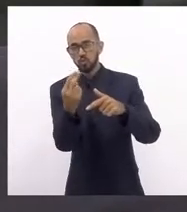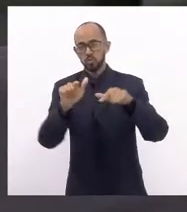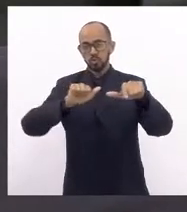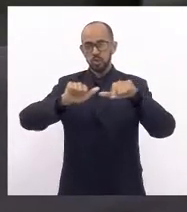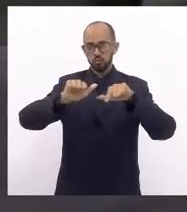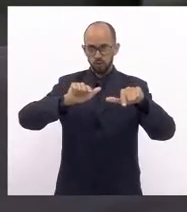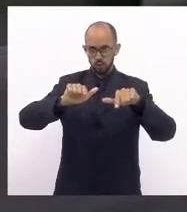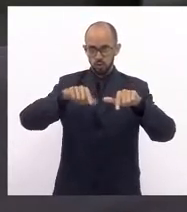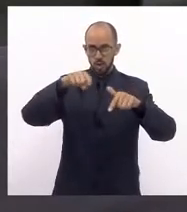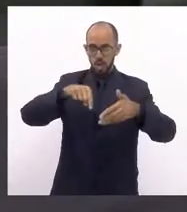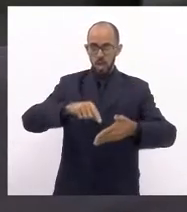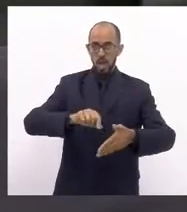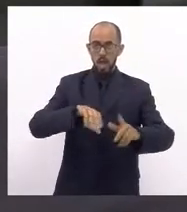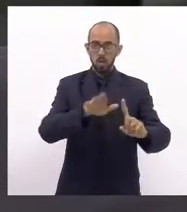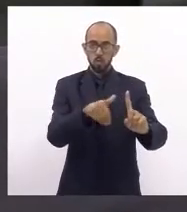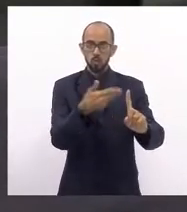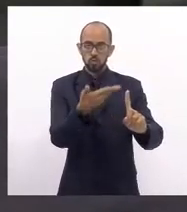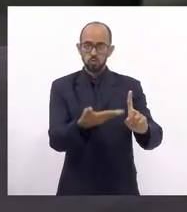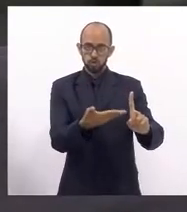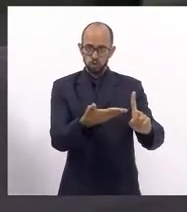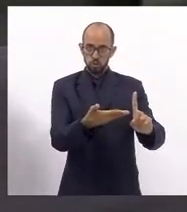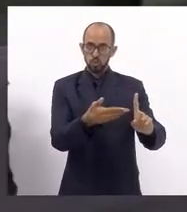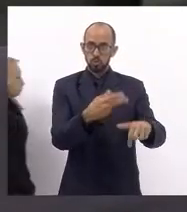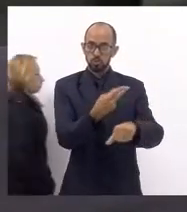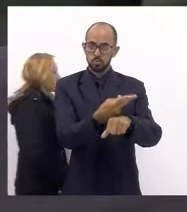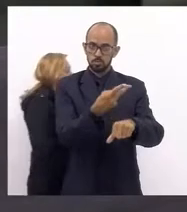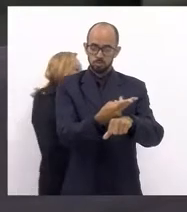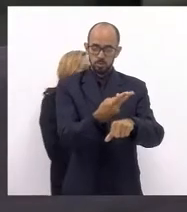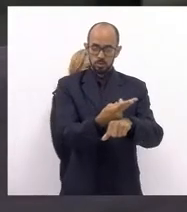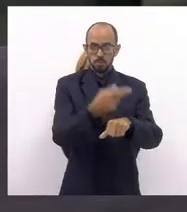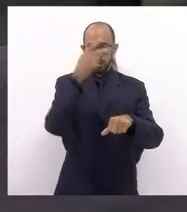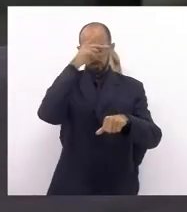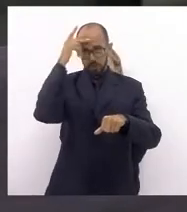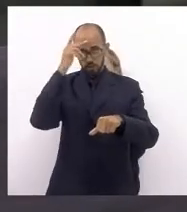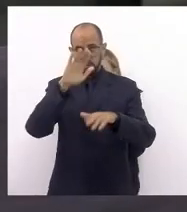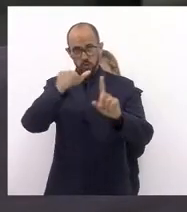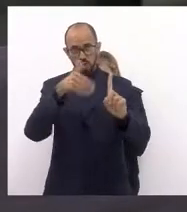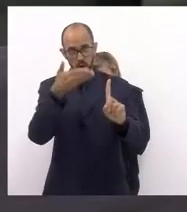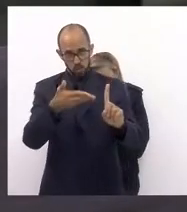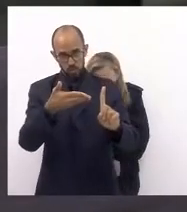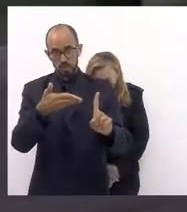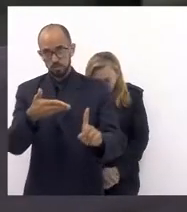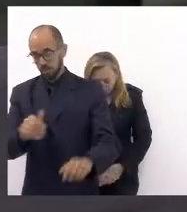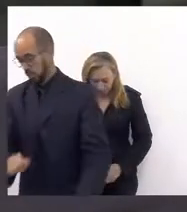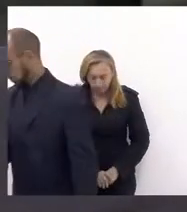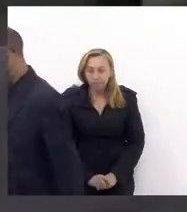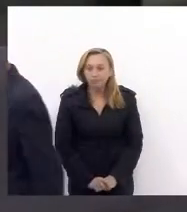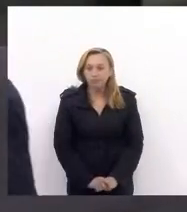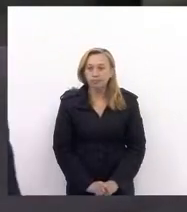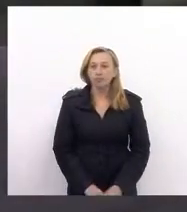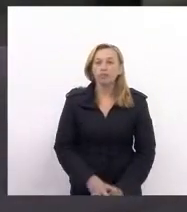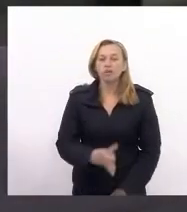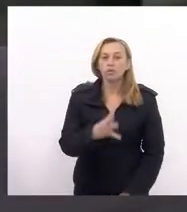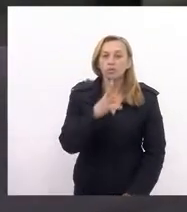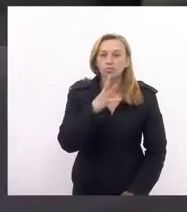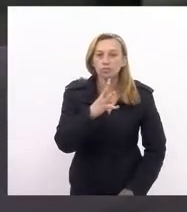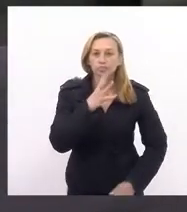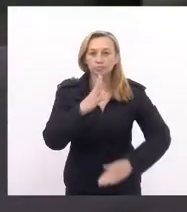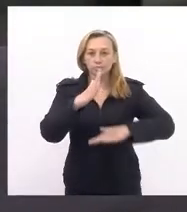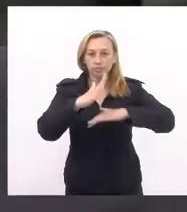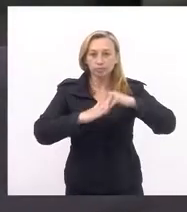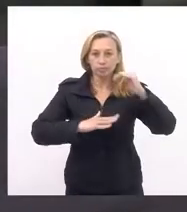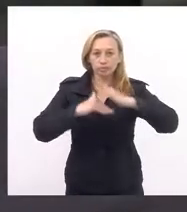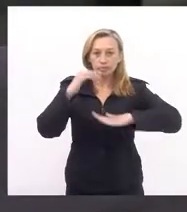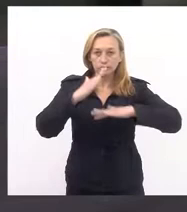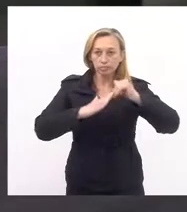título concedido a pessoas que atingiram um alto nível de reconhecimento profissional e de